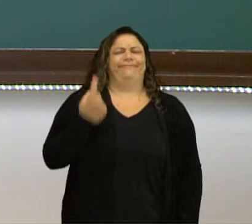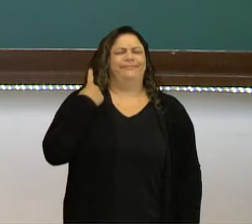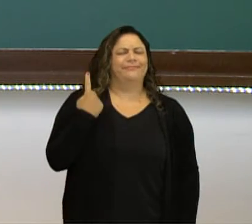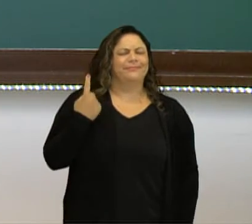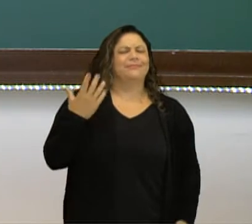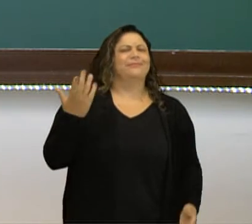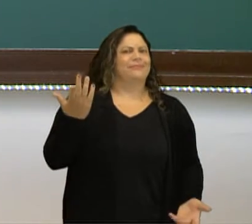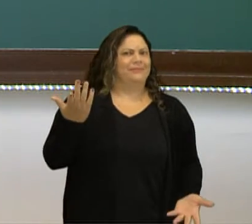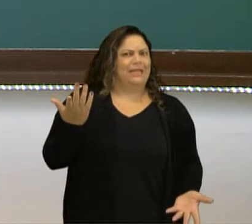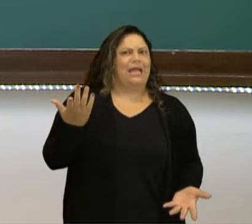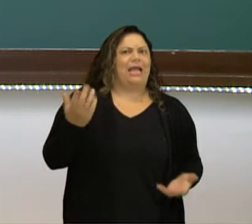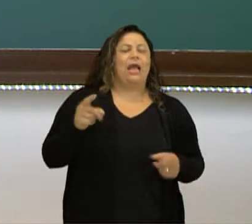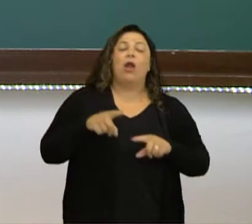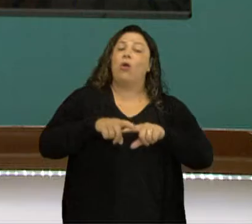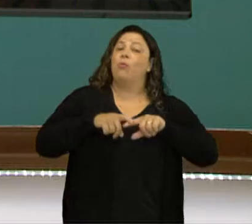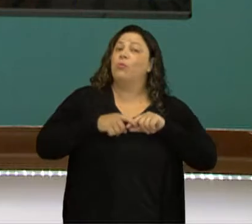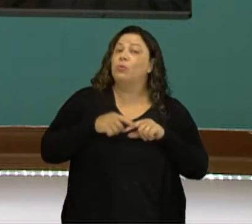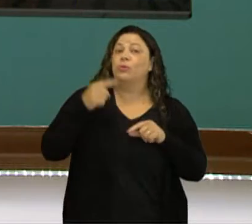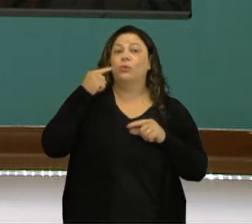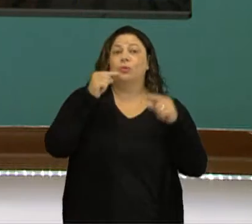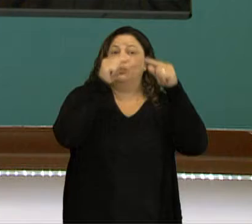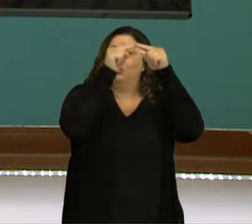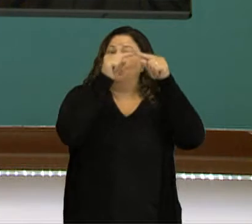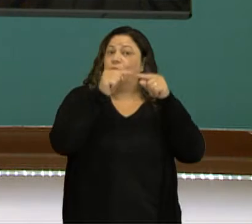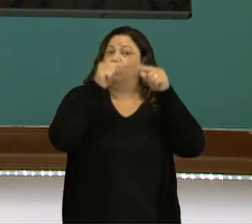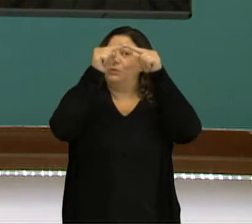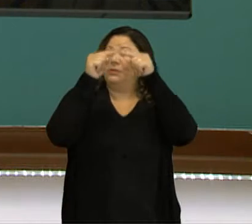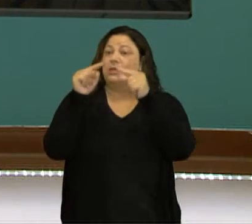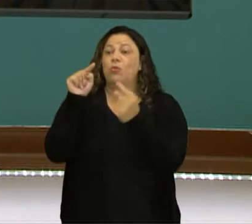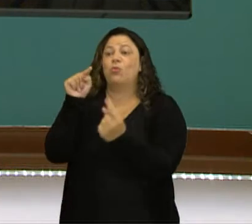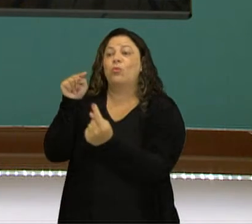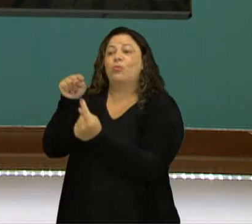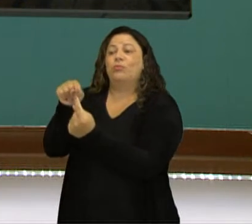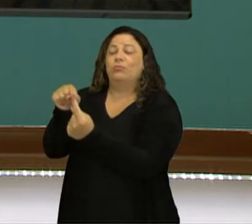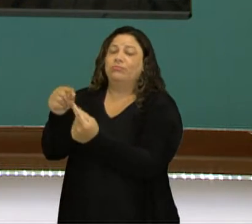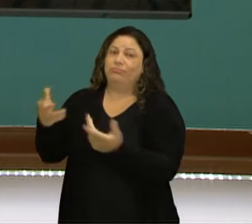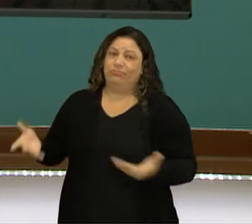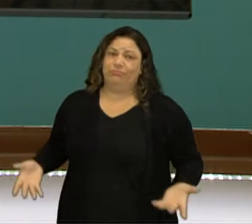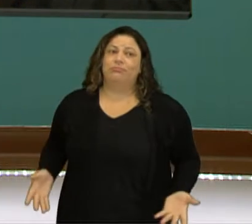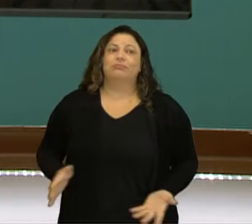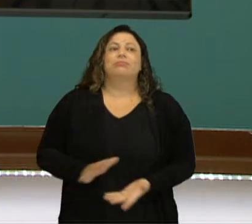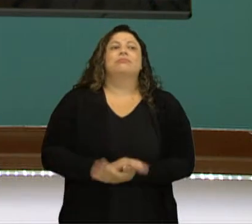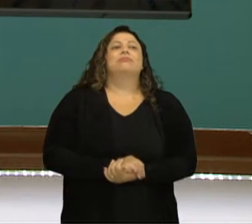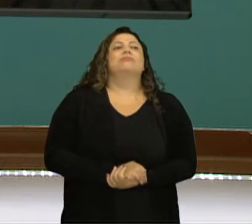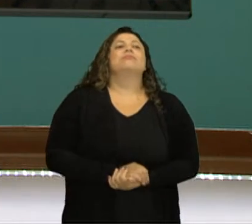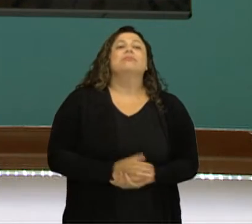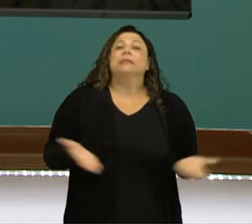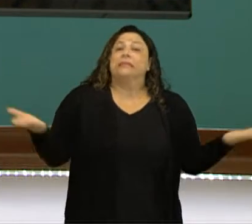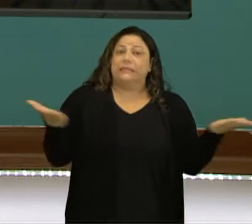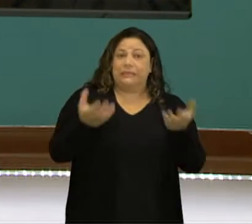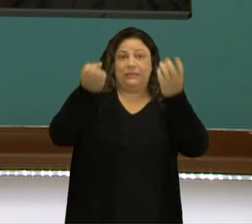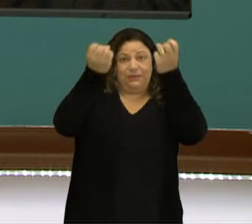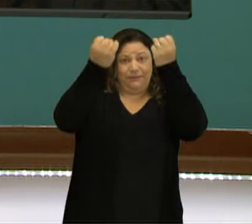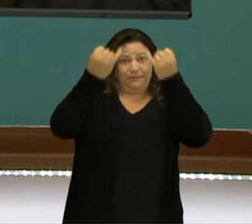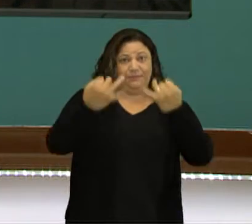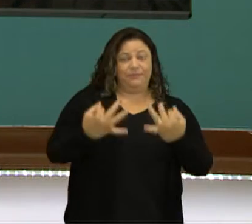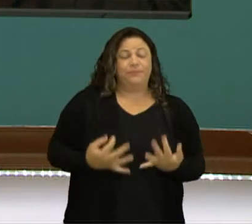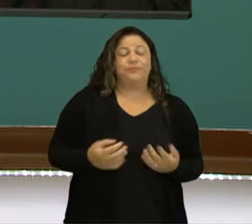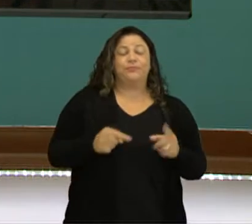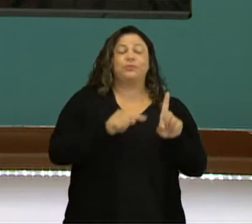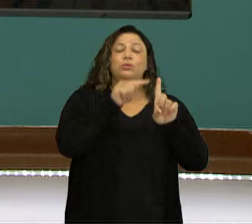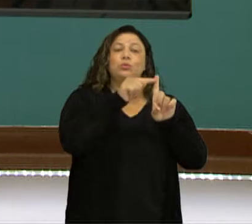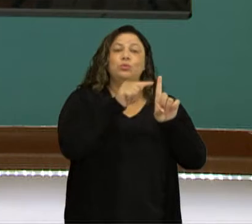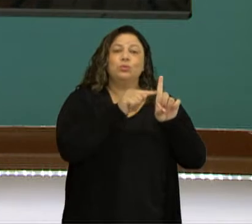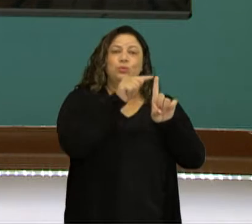isso que o movimento e o repouso, eles são de acordo com o referencial. Beleza? Então a gente vai falar um pouquinho aqui sobre os tipos de